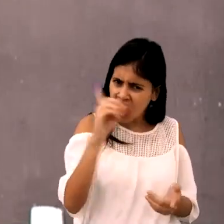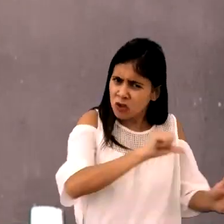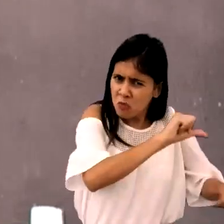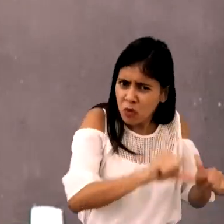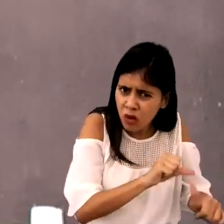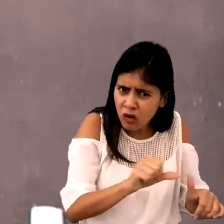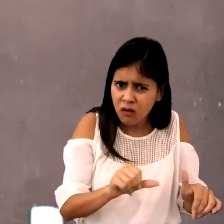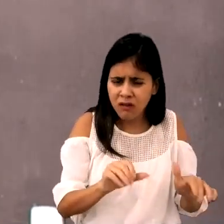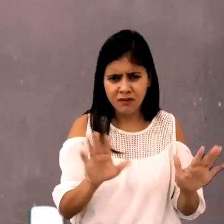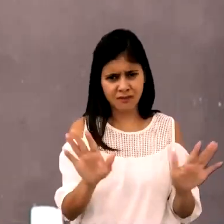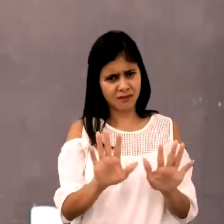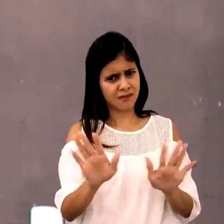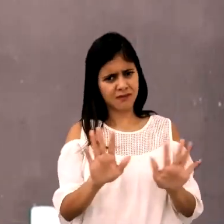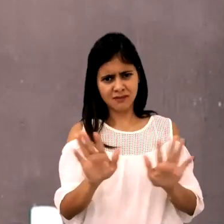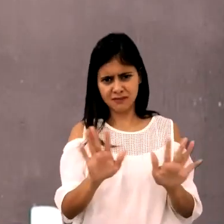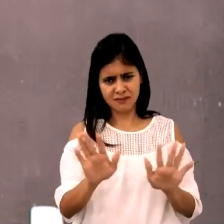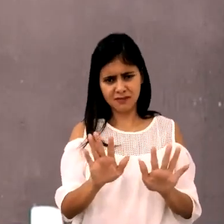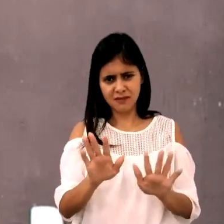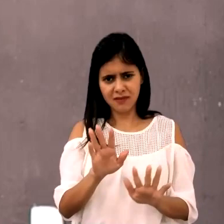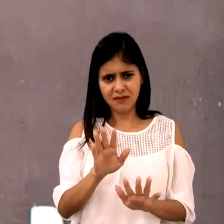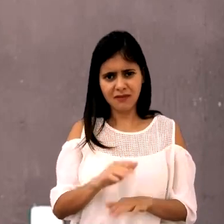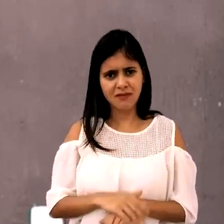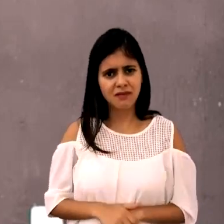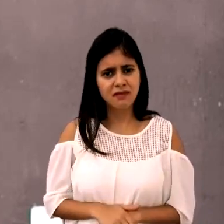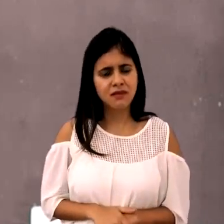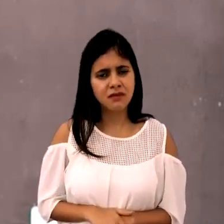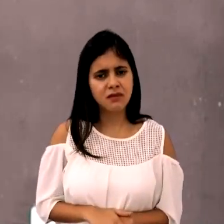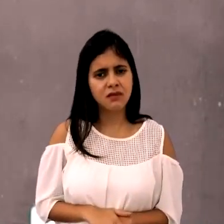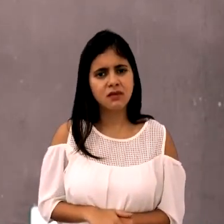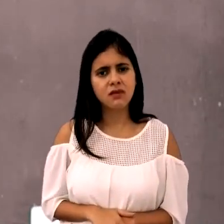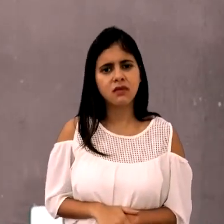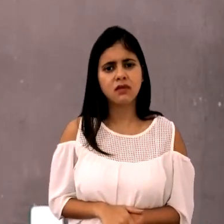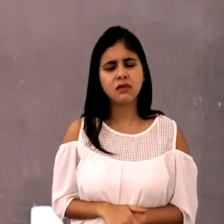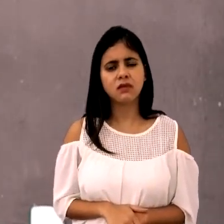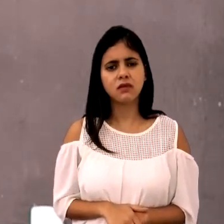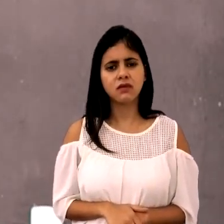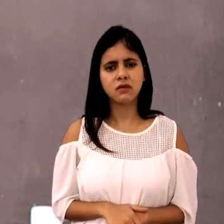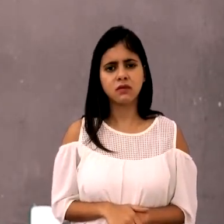que te confirmou diferente, com certeza não é esse Deus aqui.